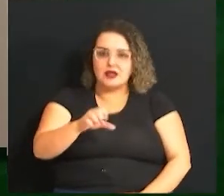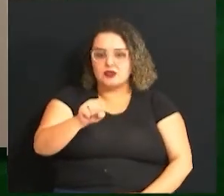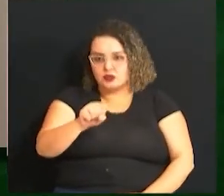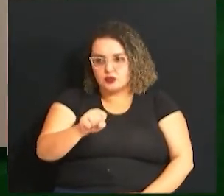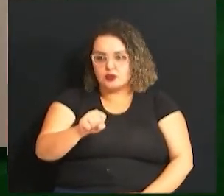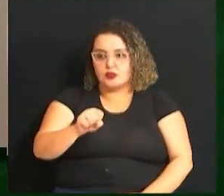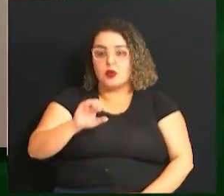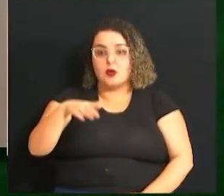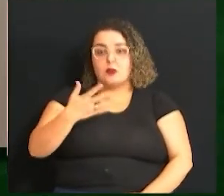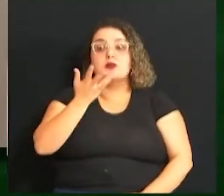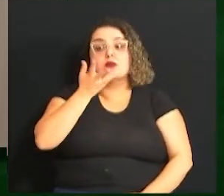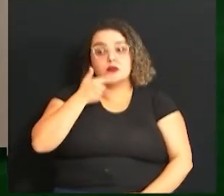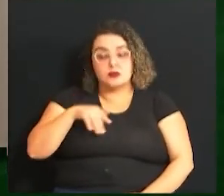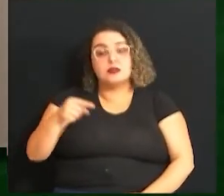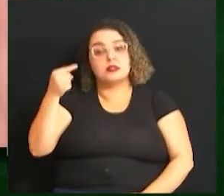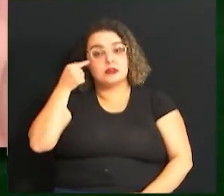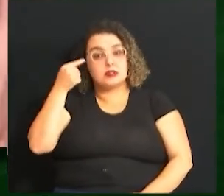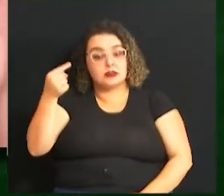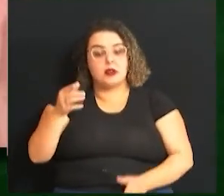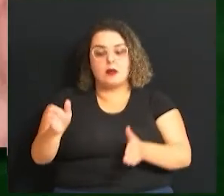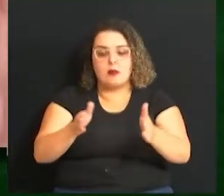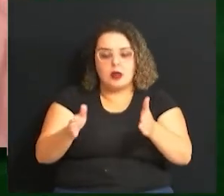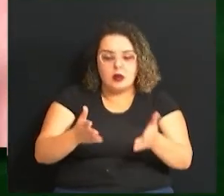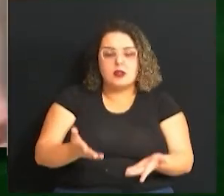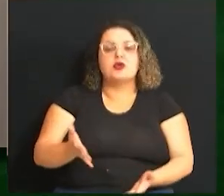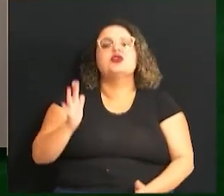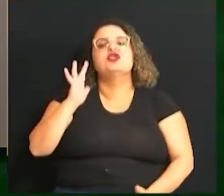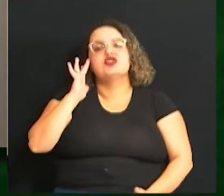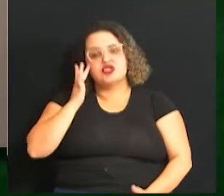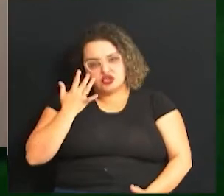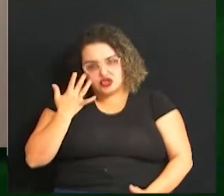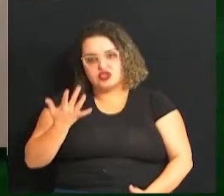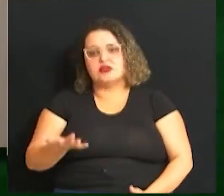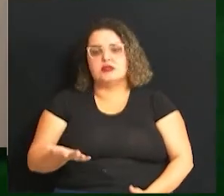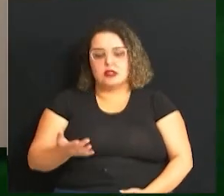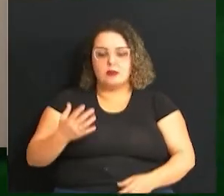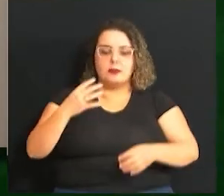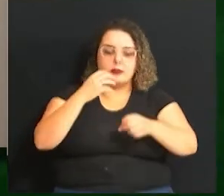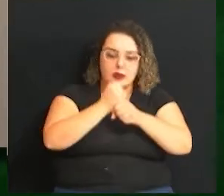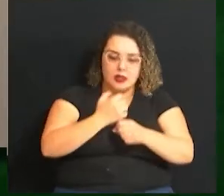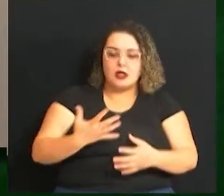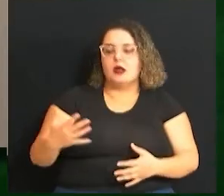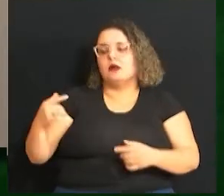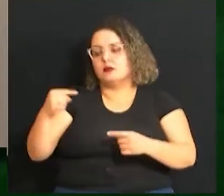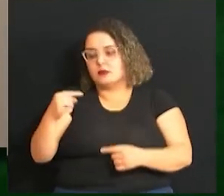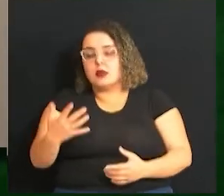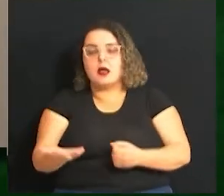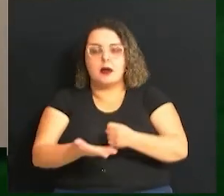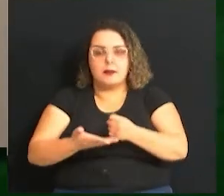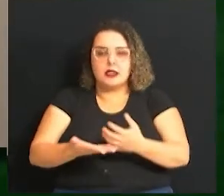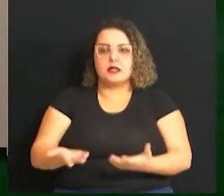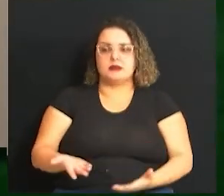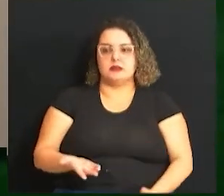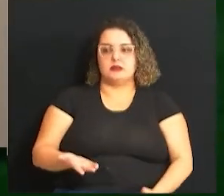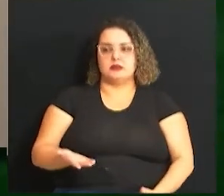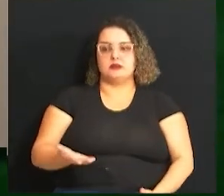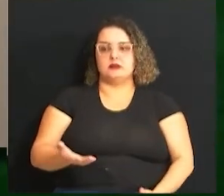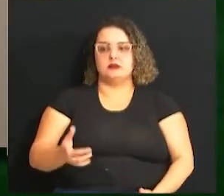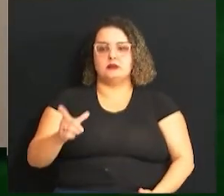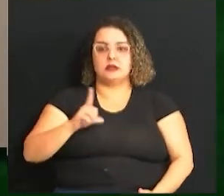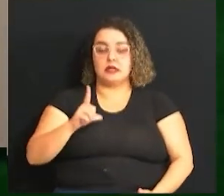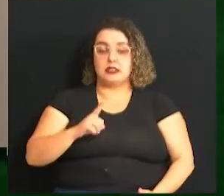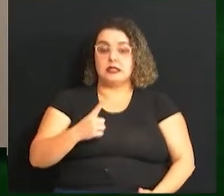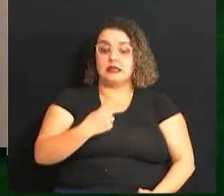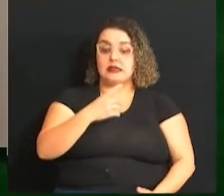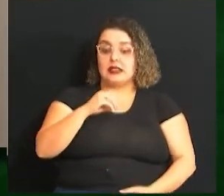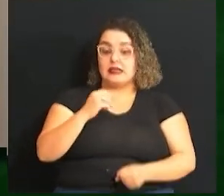7, 8 anos de idade, que é quando a criança já tem noção de tempo e já tem a noção das operações matemáticas mais básicas,